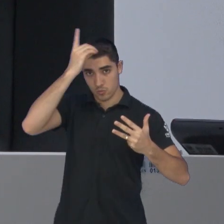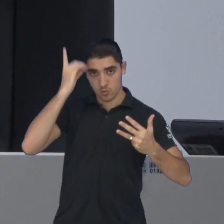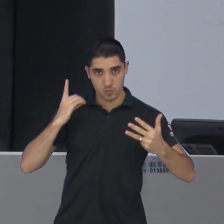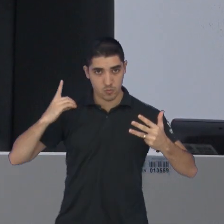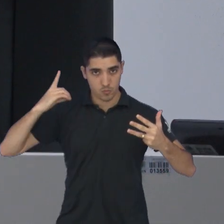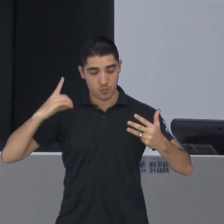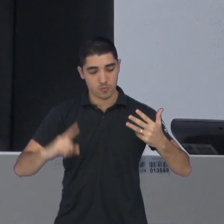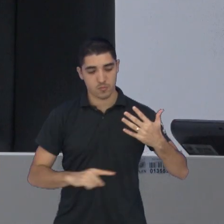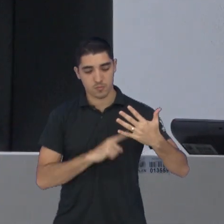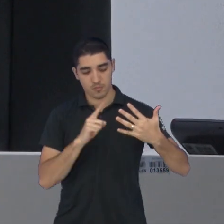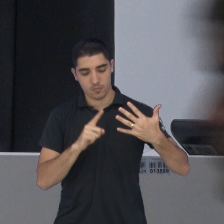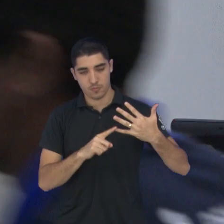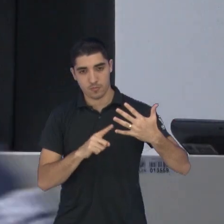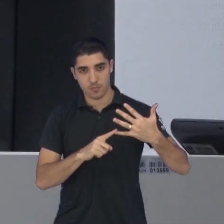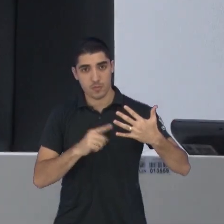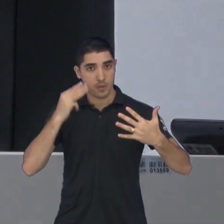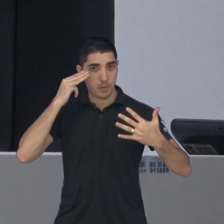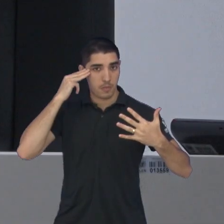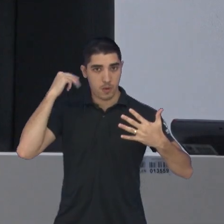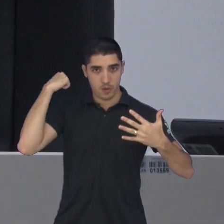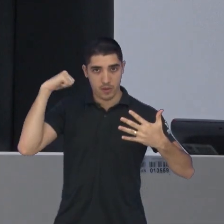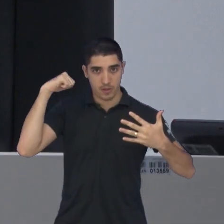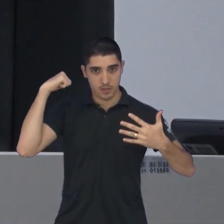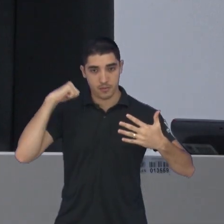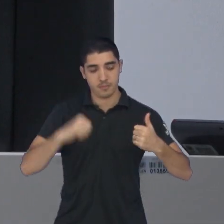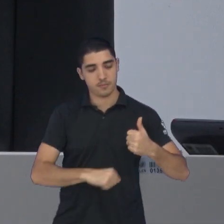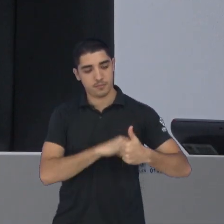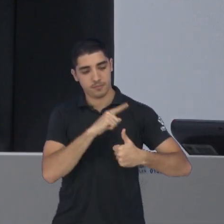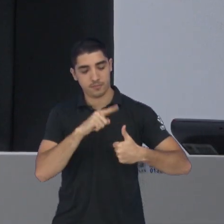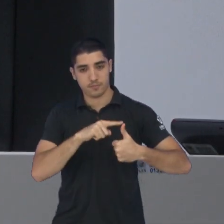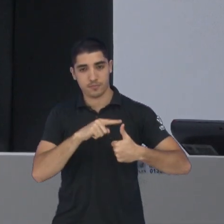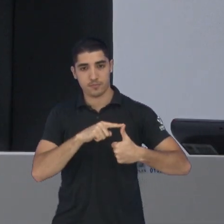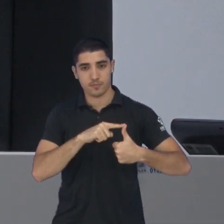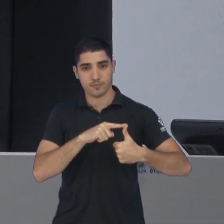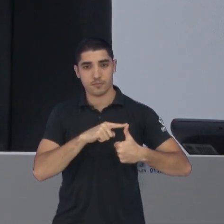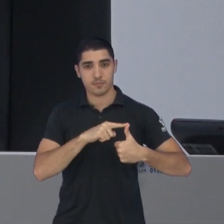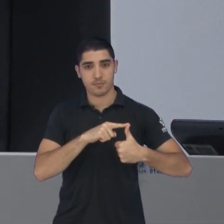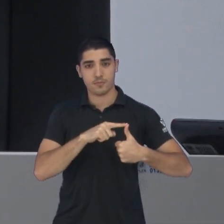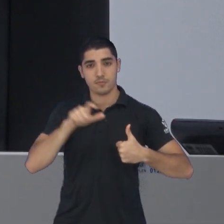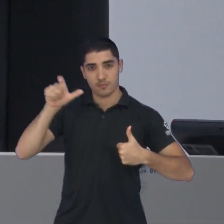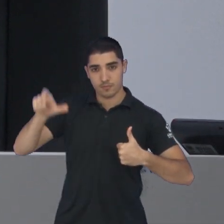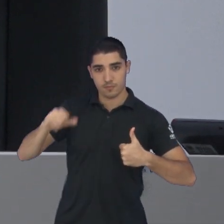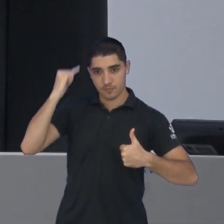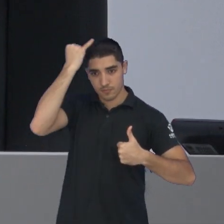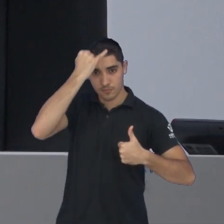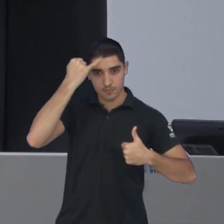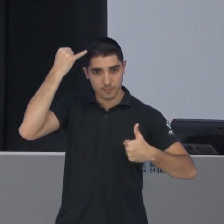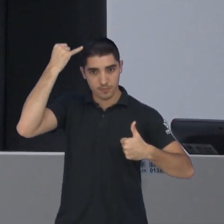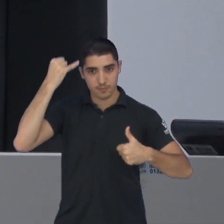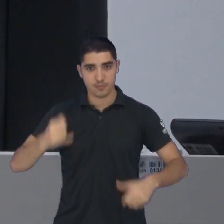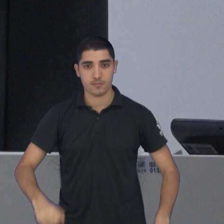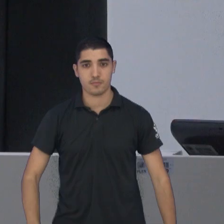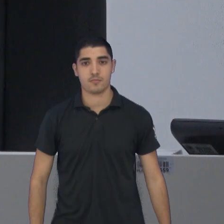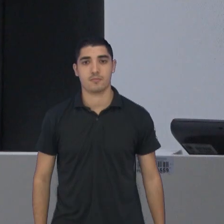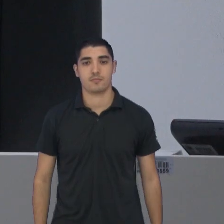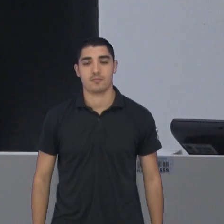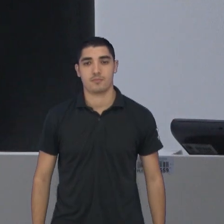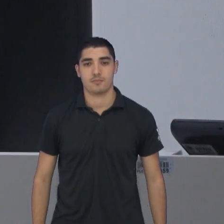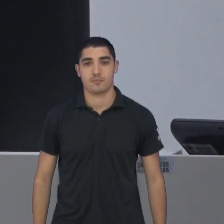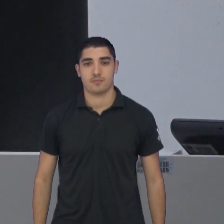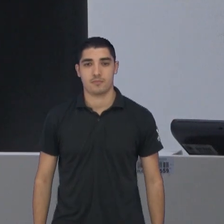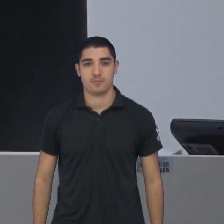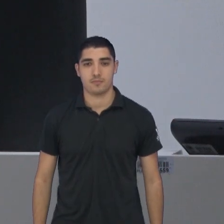Rita, vereador Marcão da Academia e vereador Doutor José Cláudio.